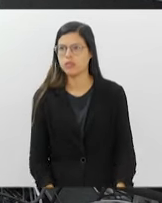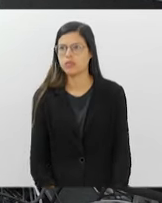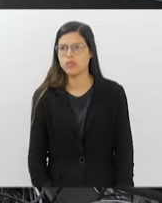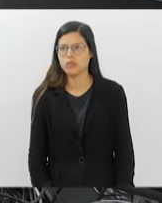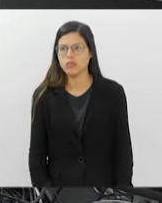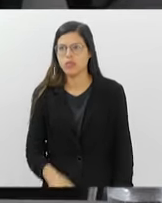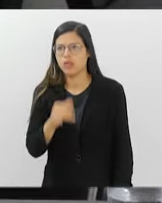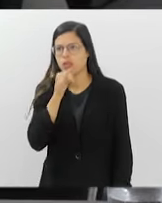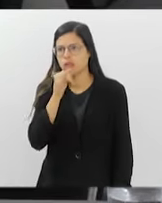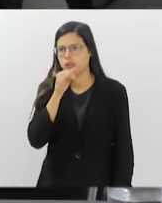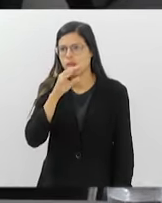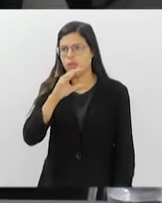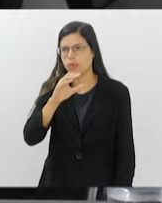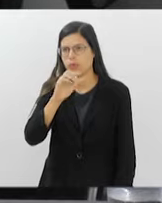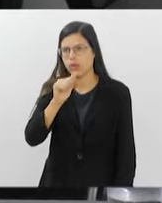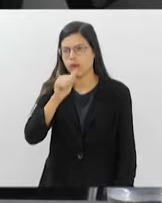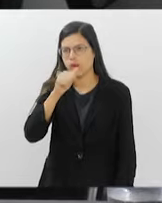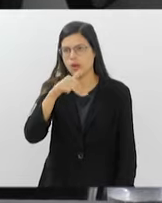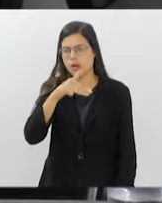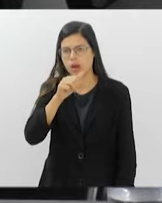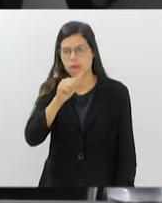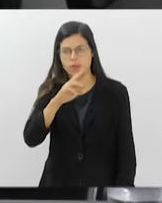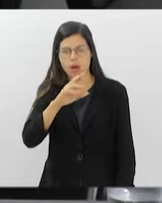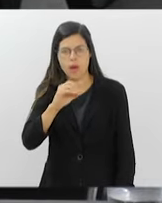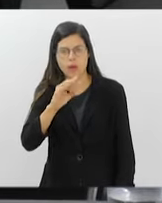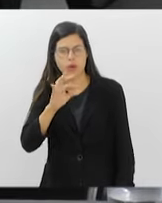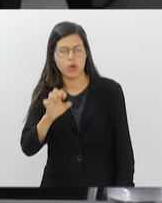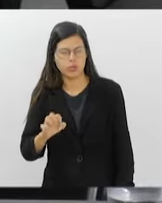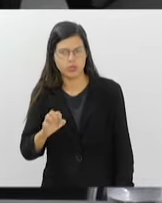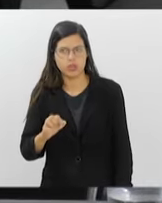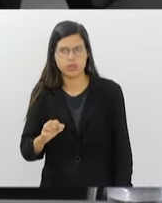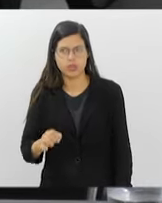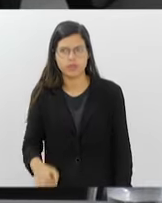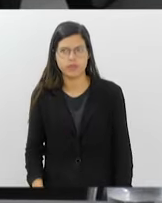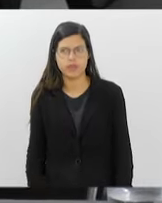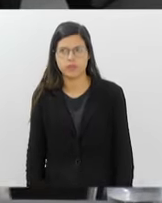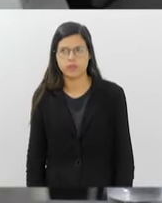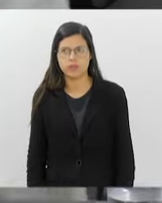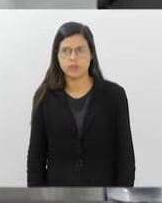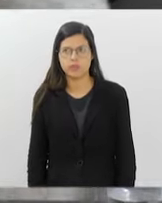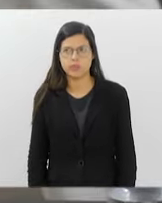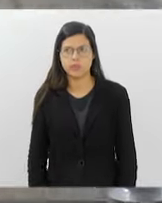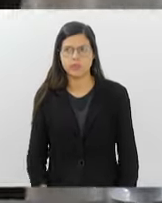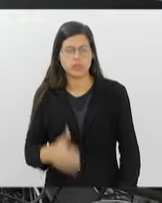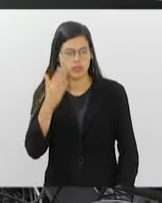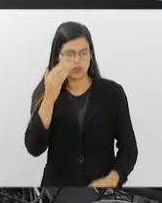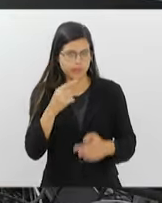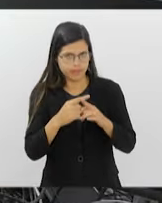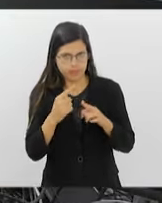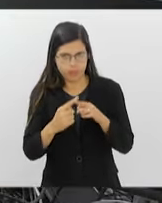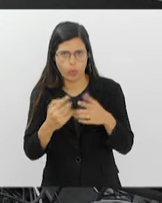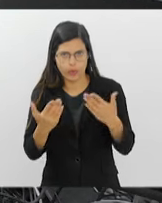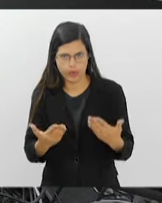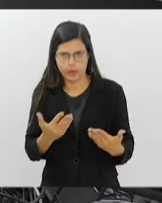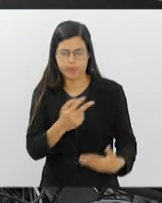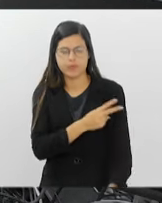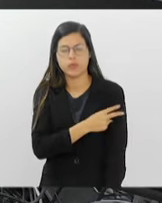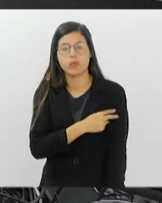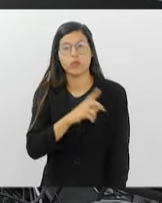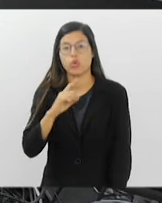camarotes vamos lá acontece a farra do boi onde que acontece a farra do boi eles entram com as plantas Sabe por que comandante a gente recebeu diversas denúncias